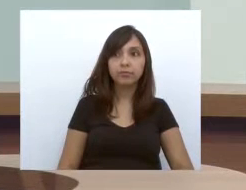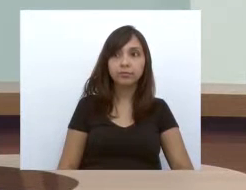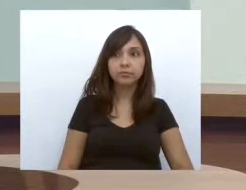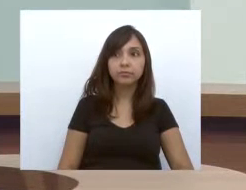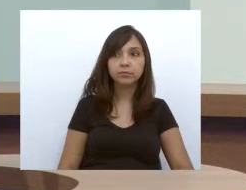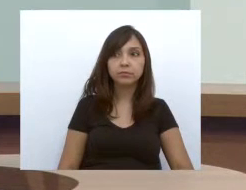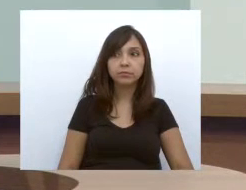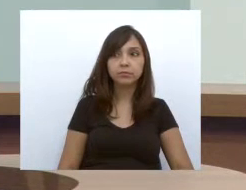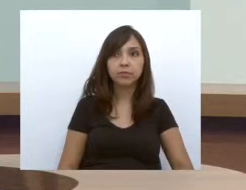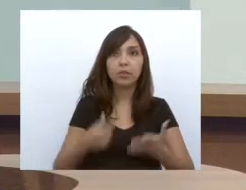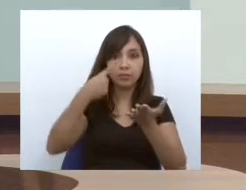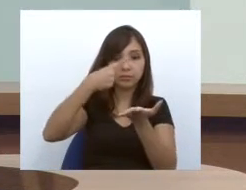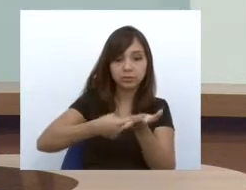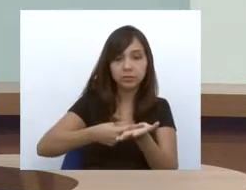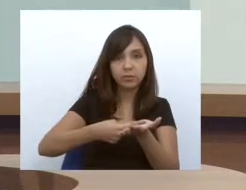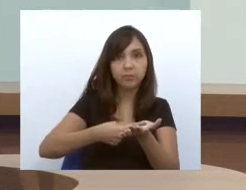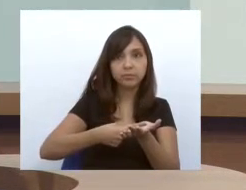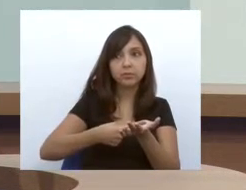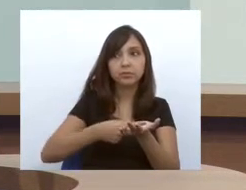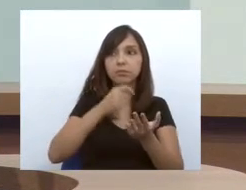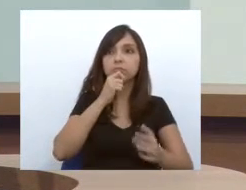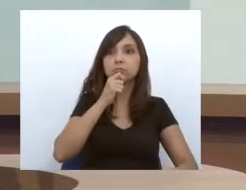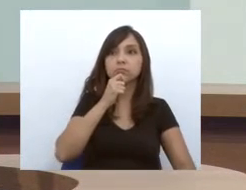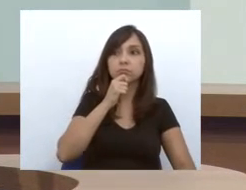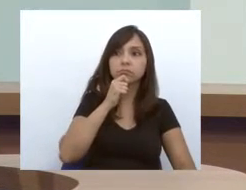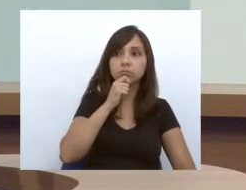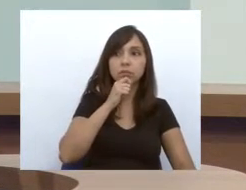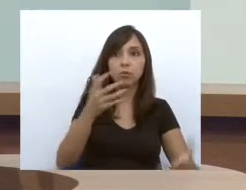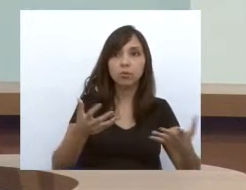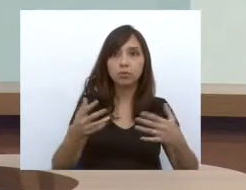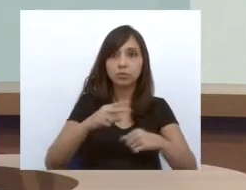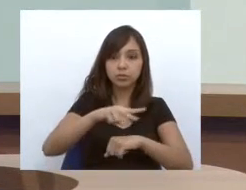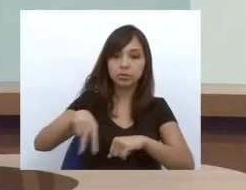descumpriu um acordo que ninguém falaria na tribuna livre,